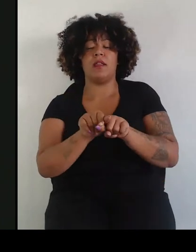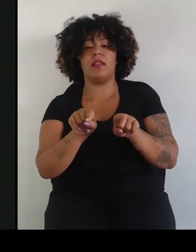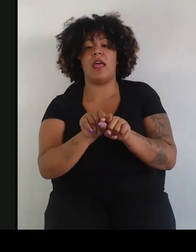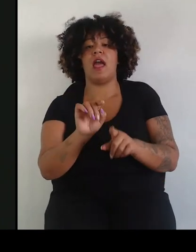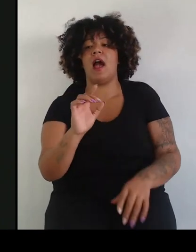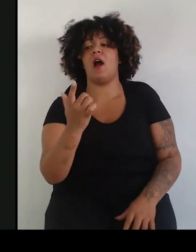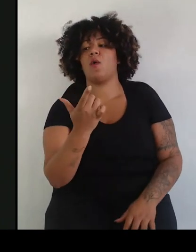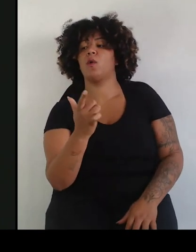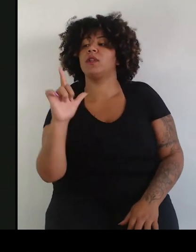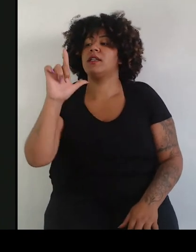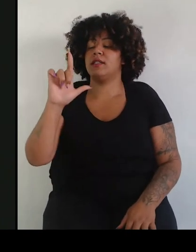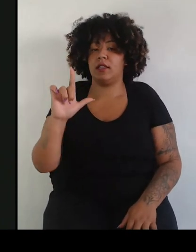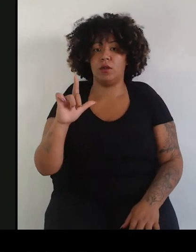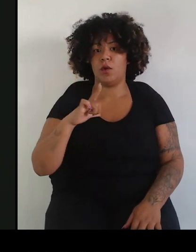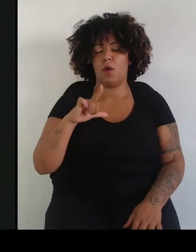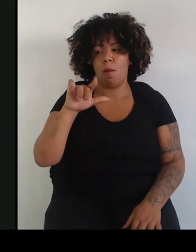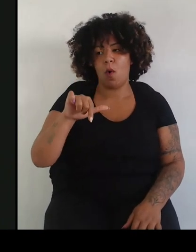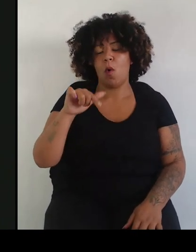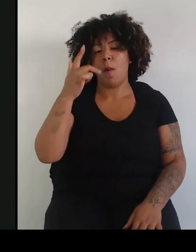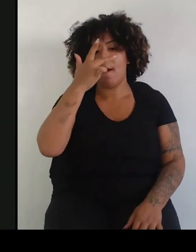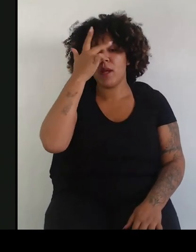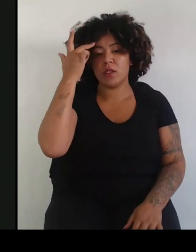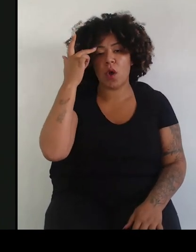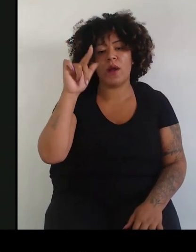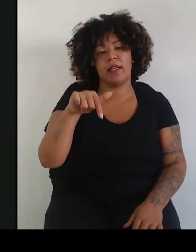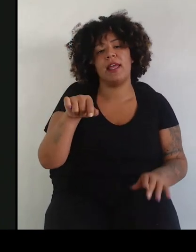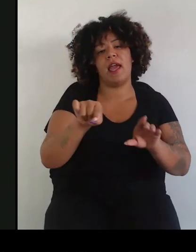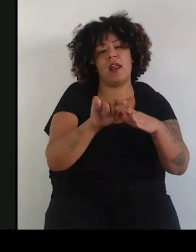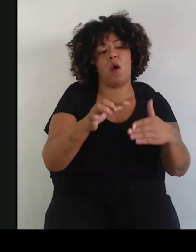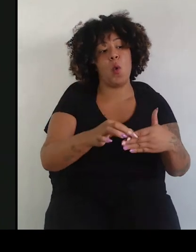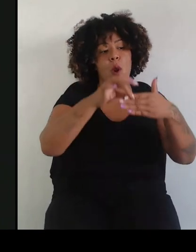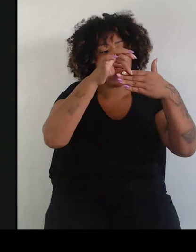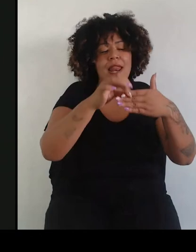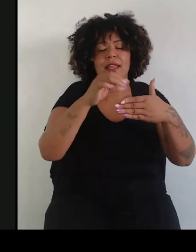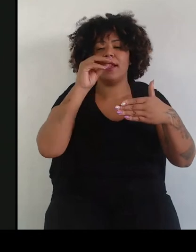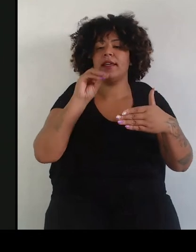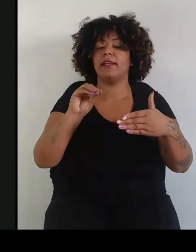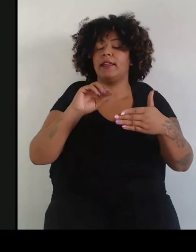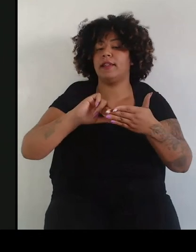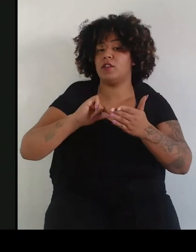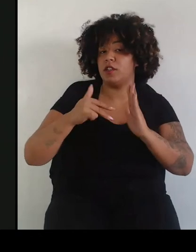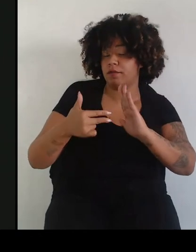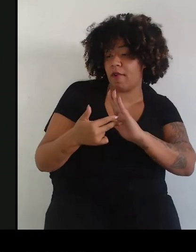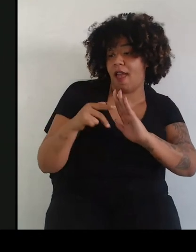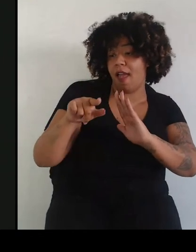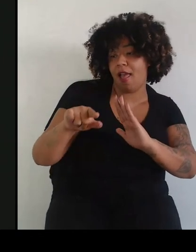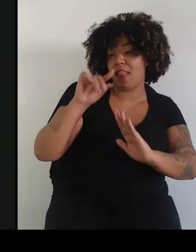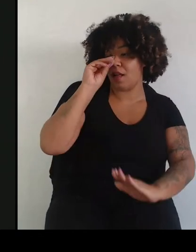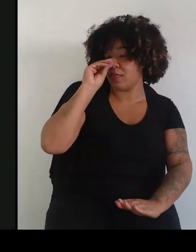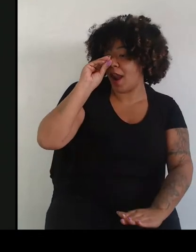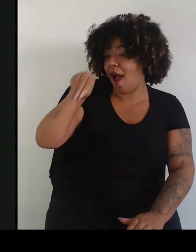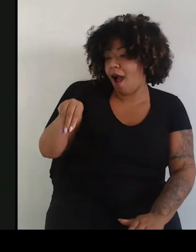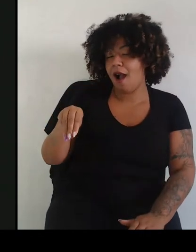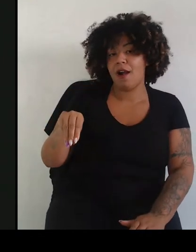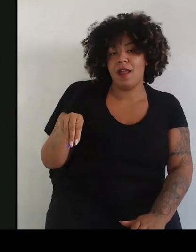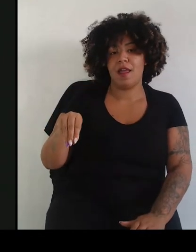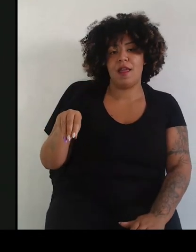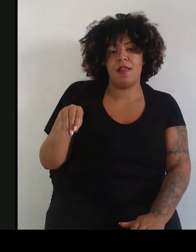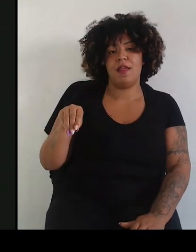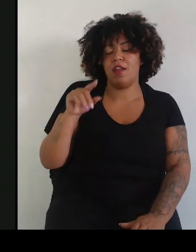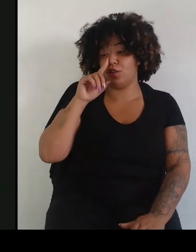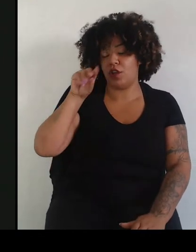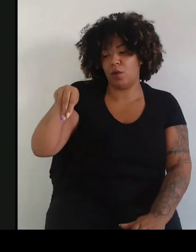traiu o seu povo e por isso foi condenado a devorar seus filhos ele e seus três filhos